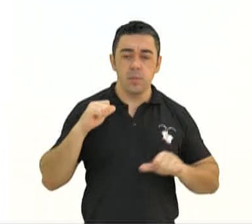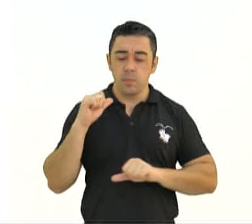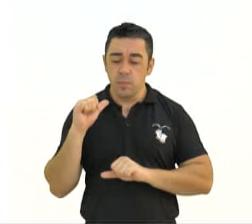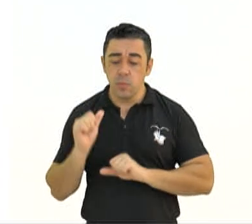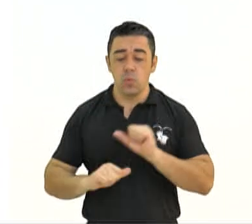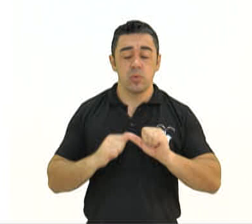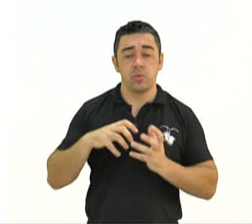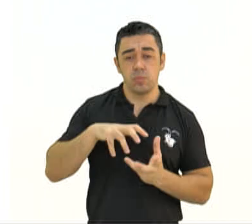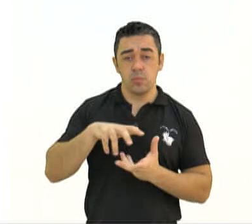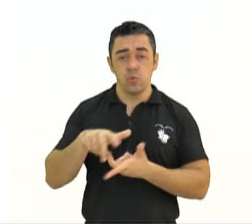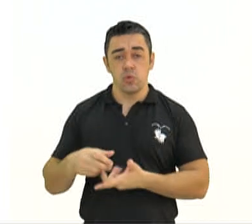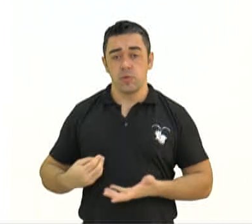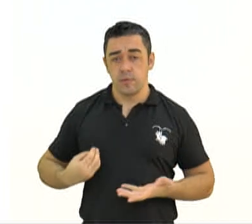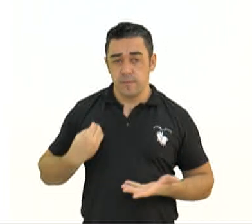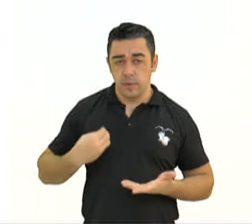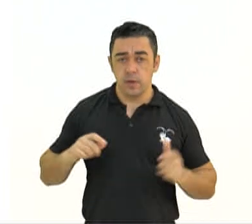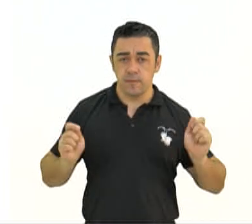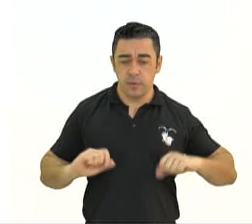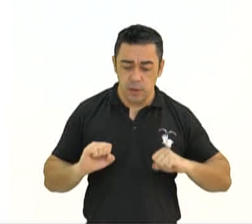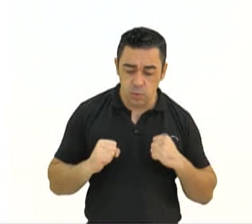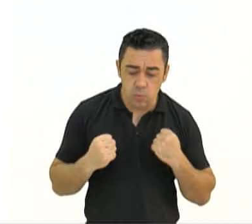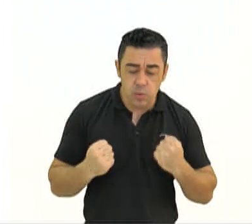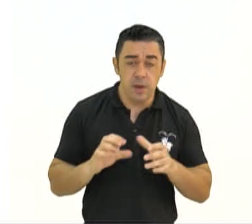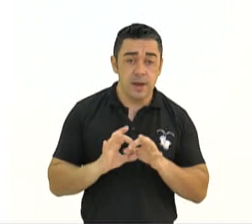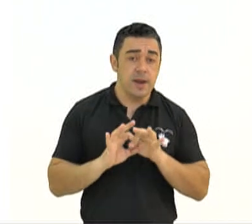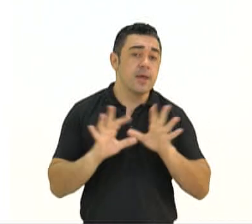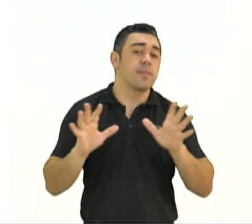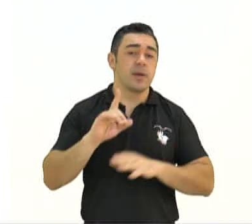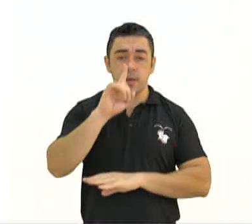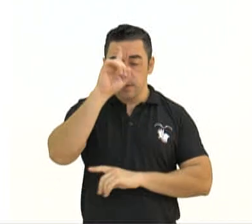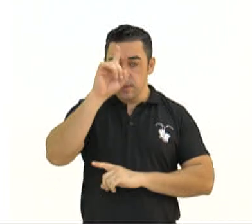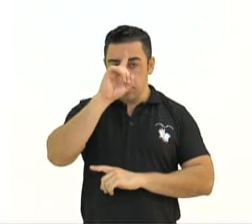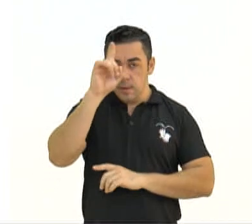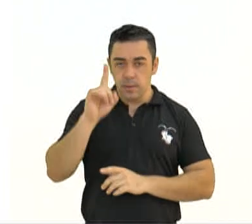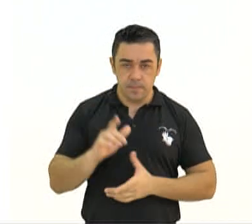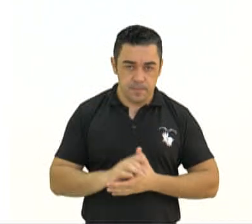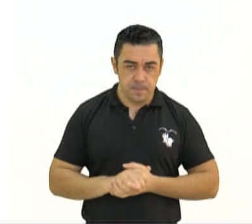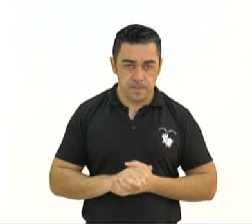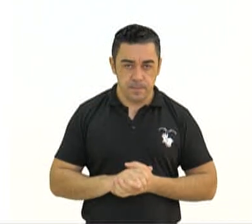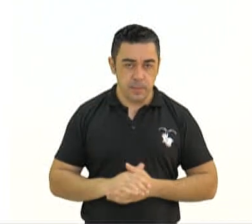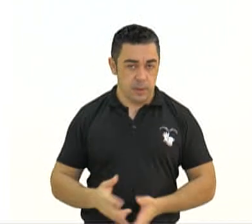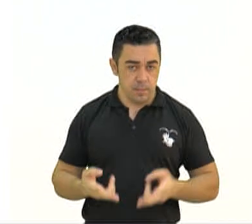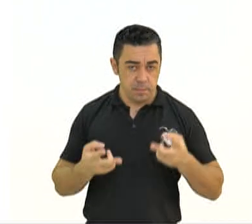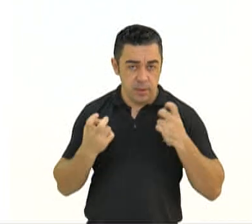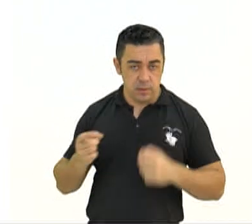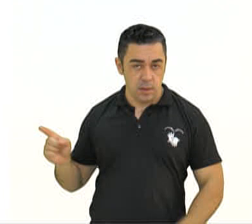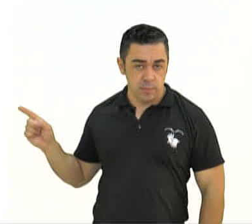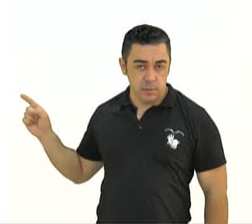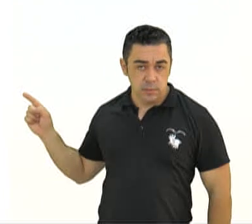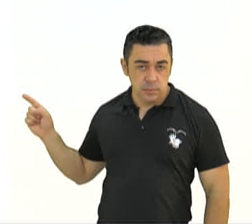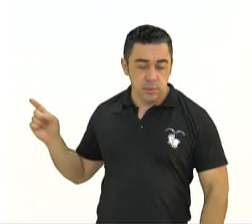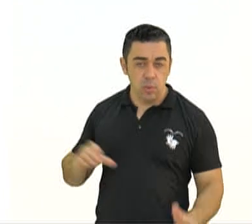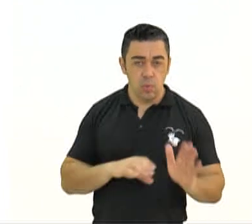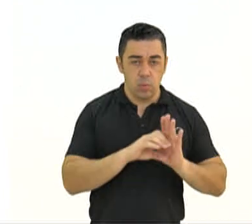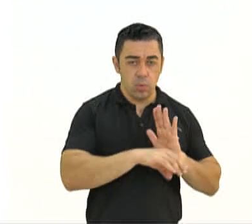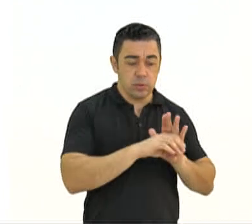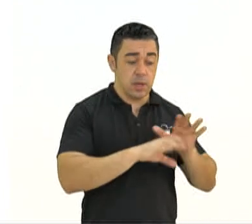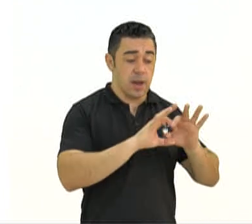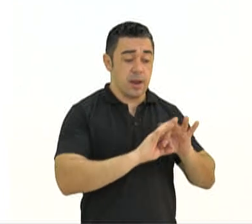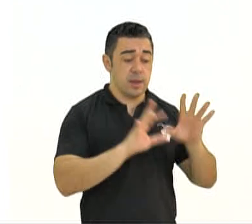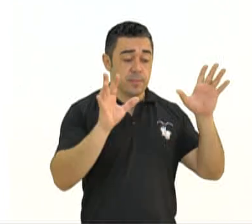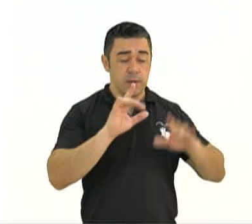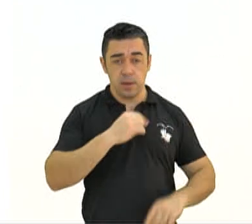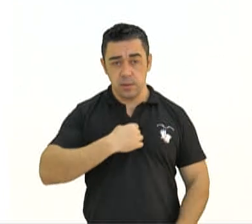vivem. Envolve a conquista da liberdade de criação. Então observe que temos elementos centrais aqui nesse conceito, que é a liberdade